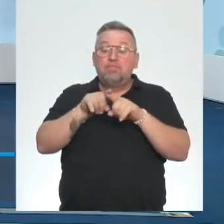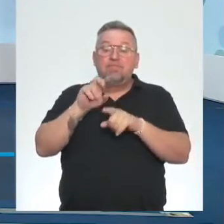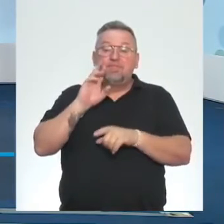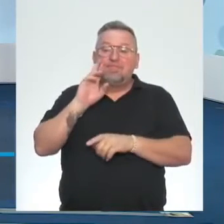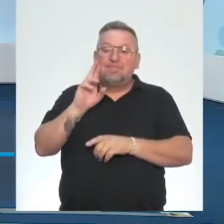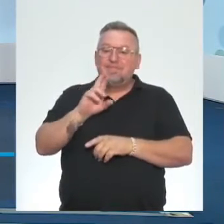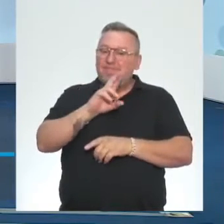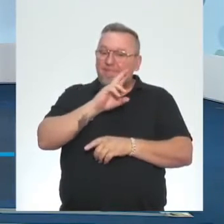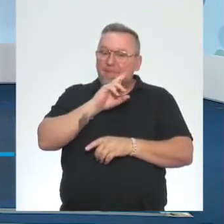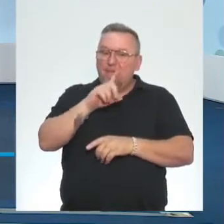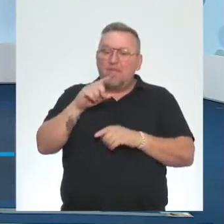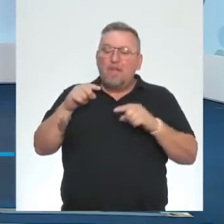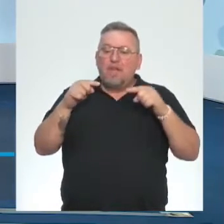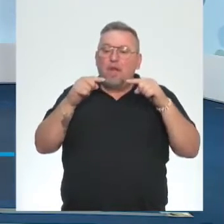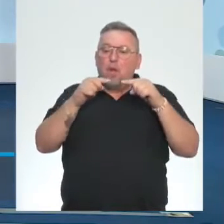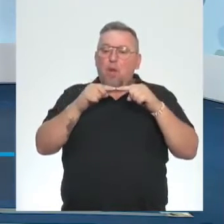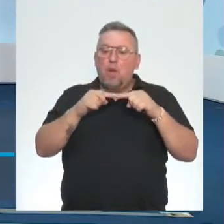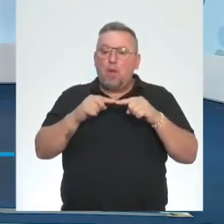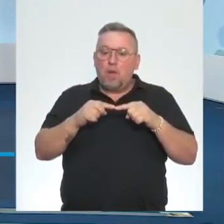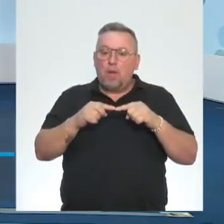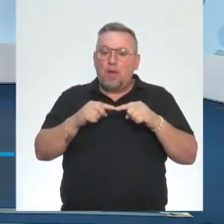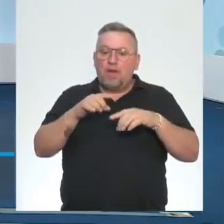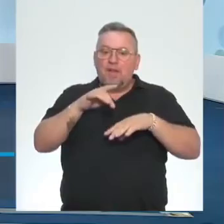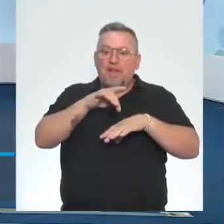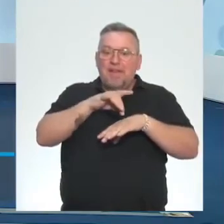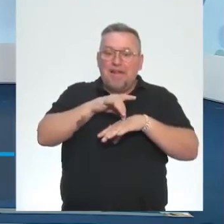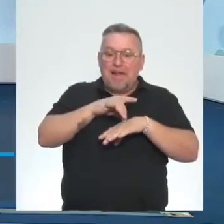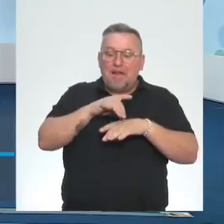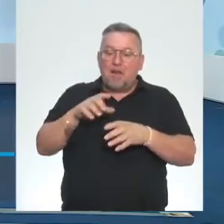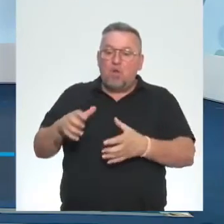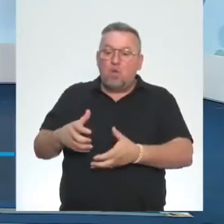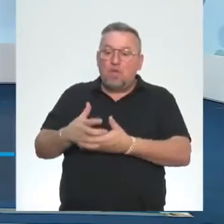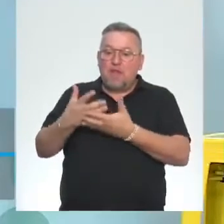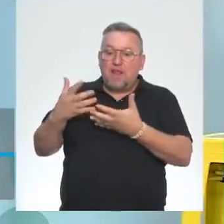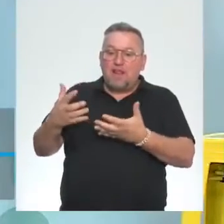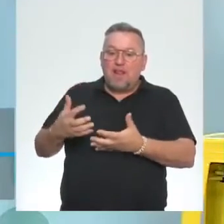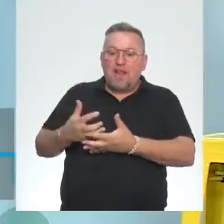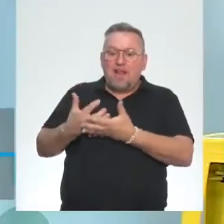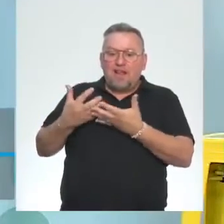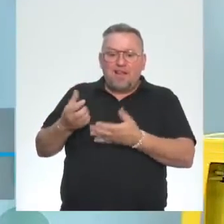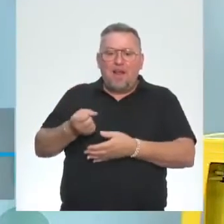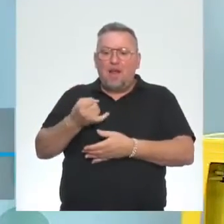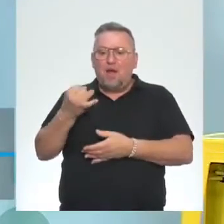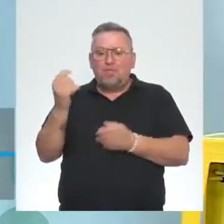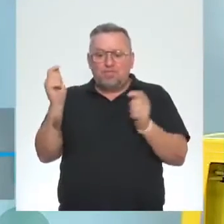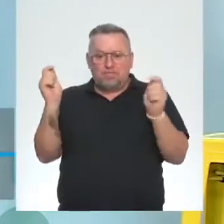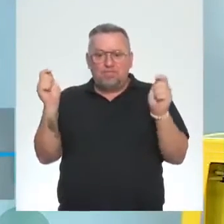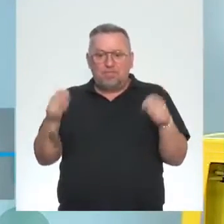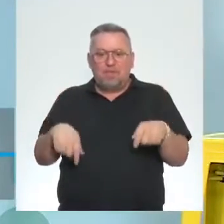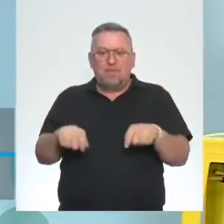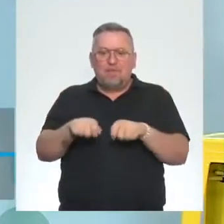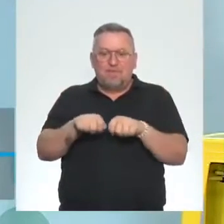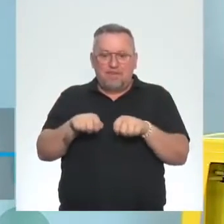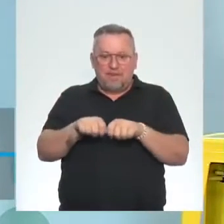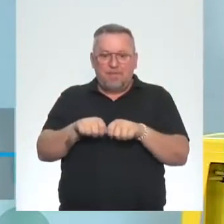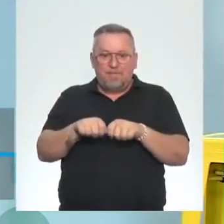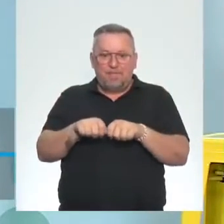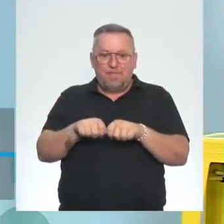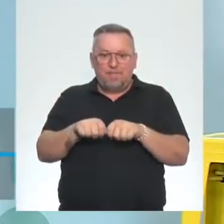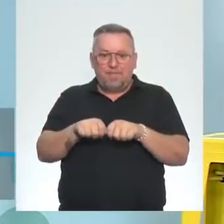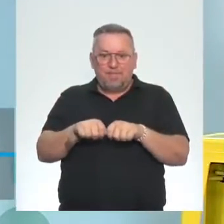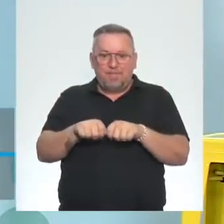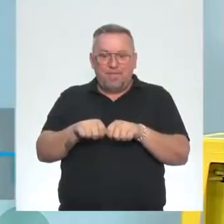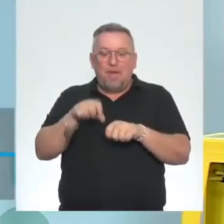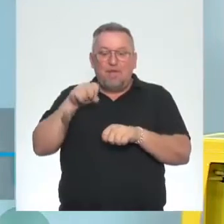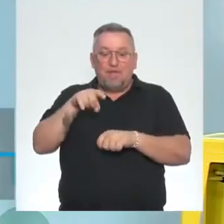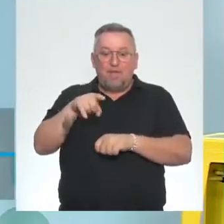né? Você quer combinar ali a quantidade de carnes com saladas, né? Quantas possibilidades de pratos diferentes você pode fazer. Sim. Então,